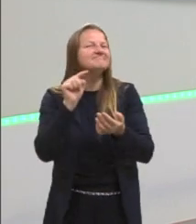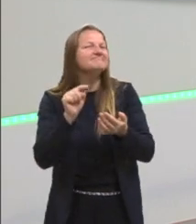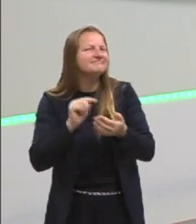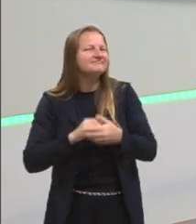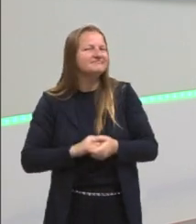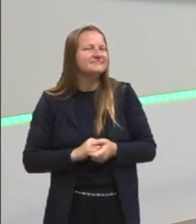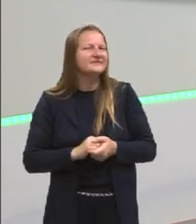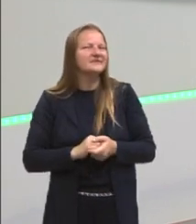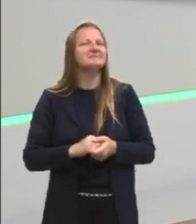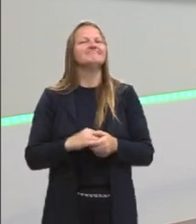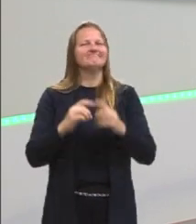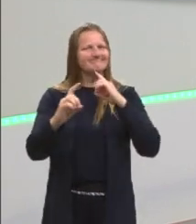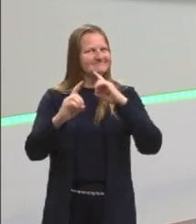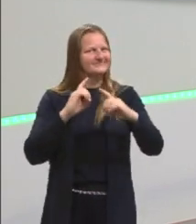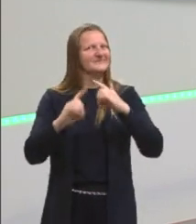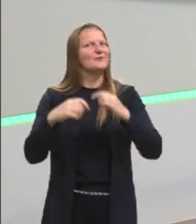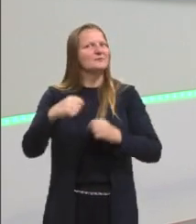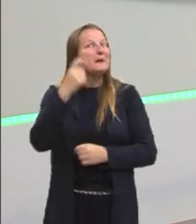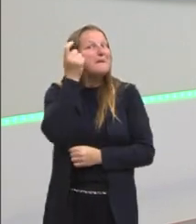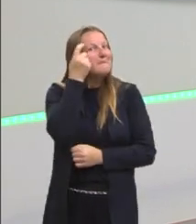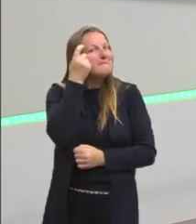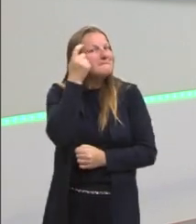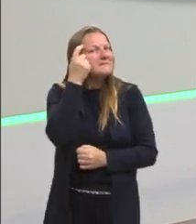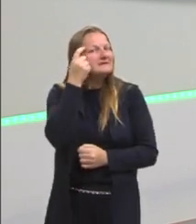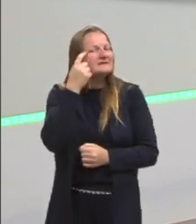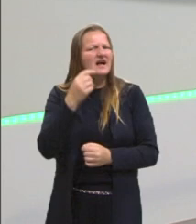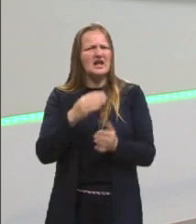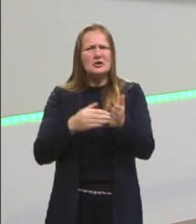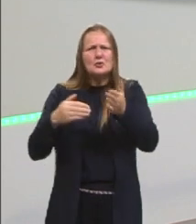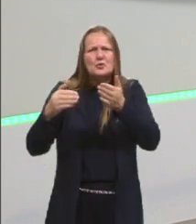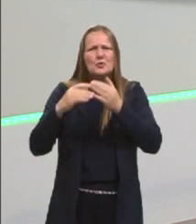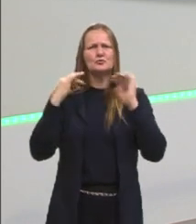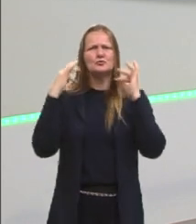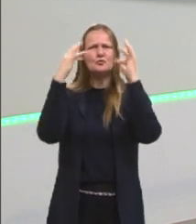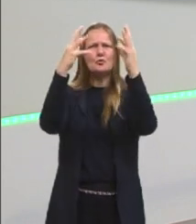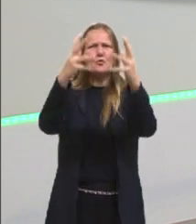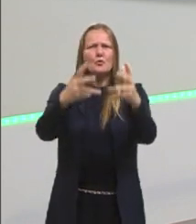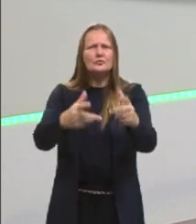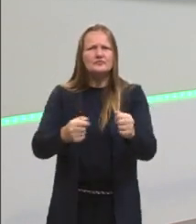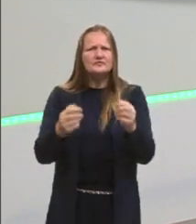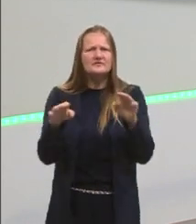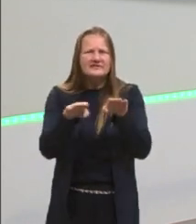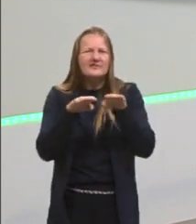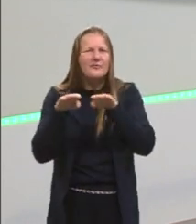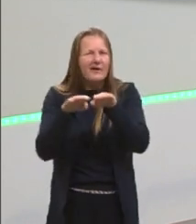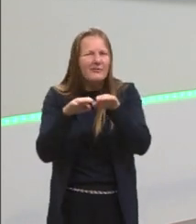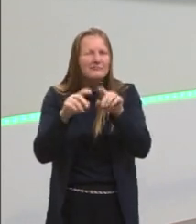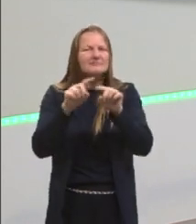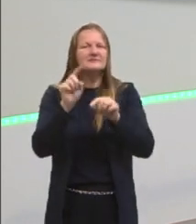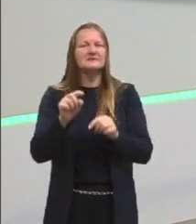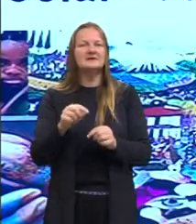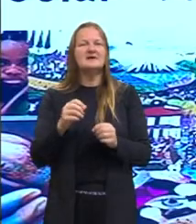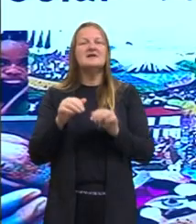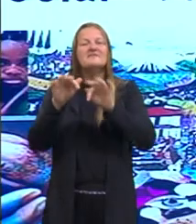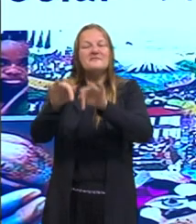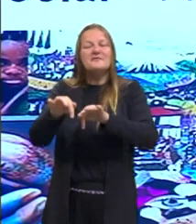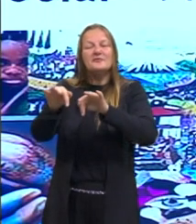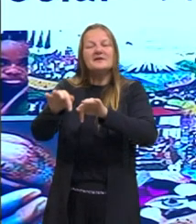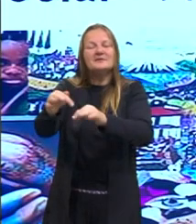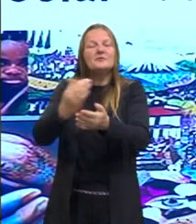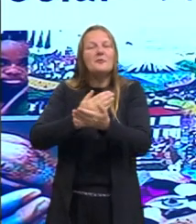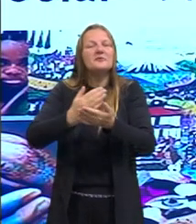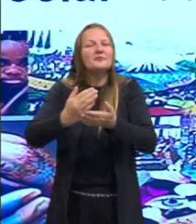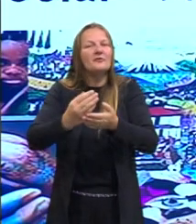discutido o sentido que desde do mundo feudal essa estratificação social que havia no mundo